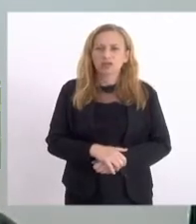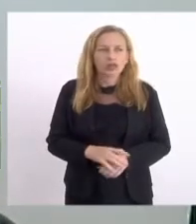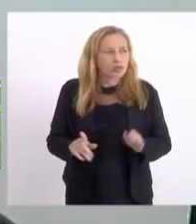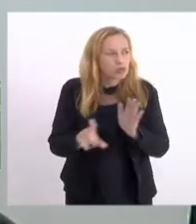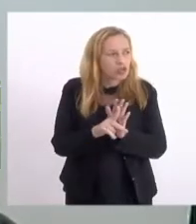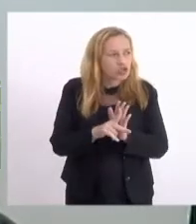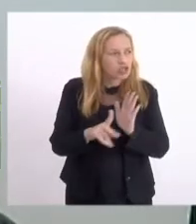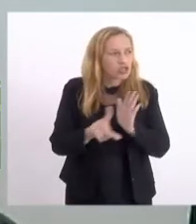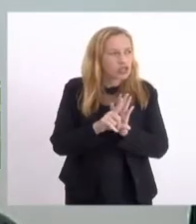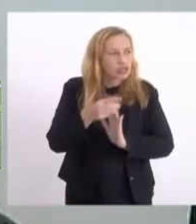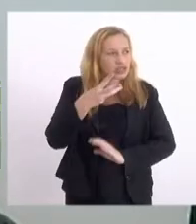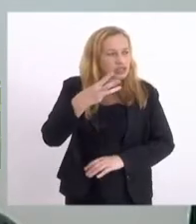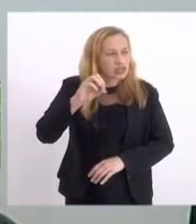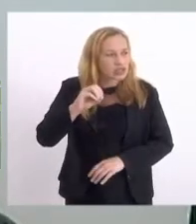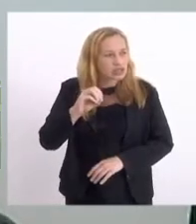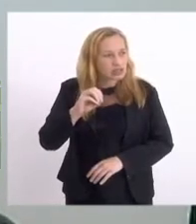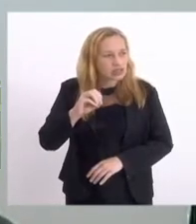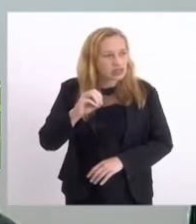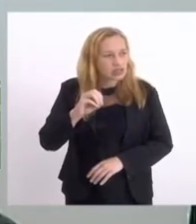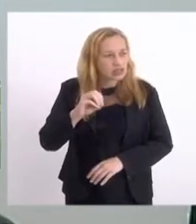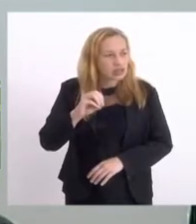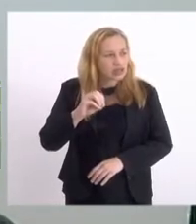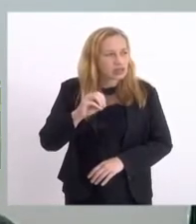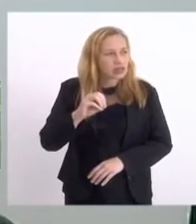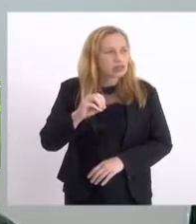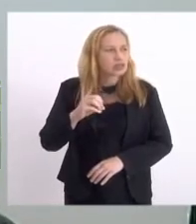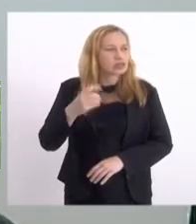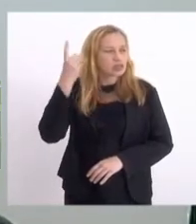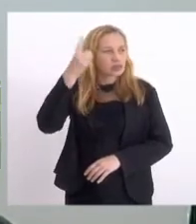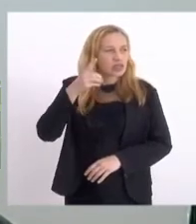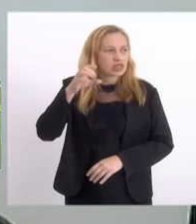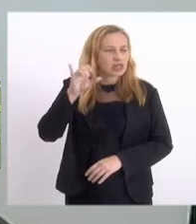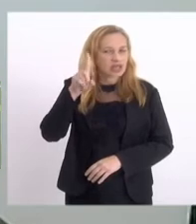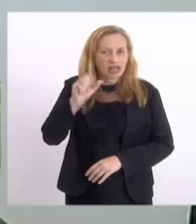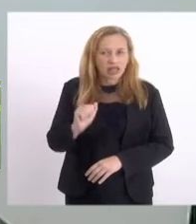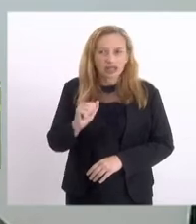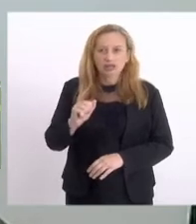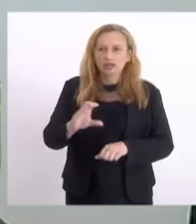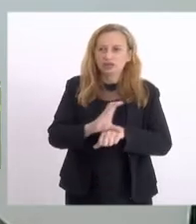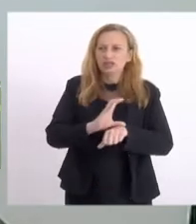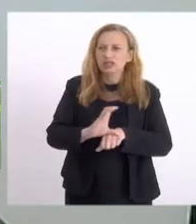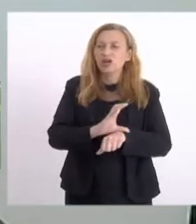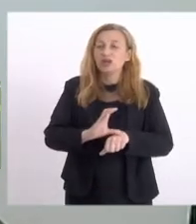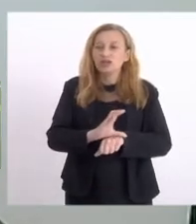lei 30, Márcio Canela, parecer pela constitucionalidade.